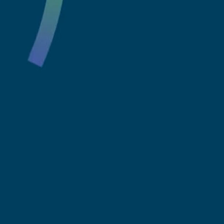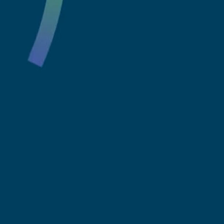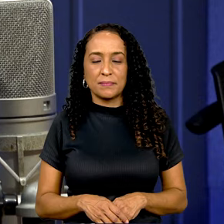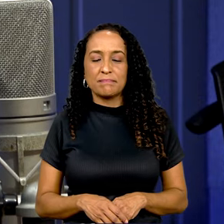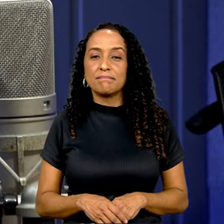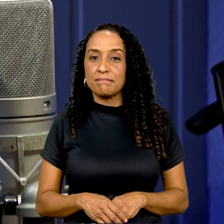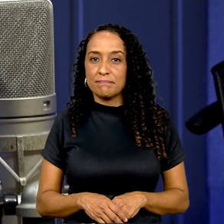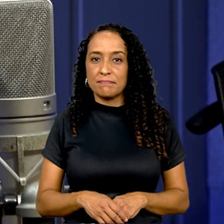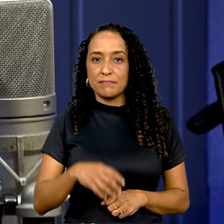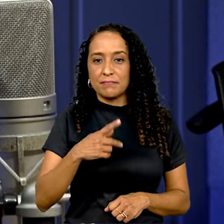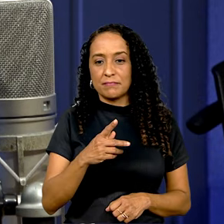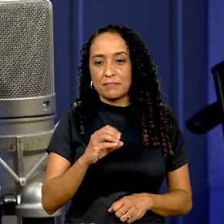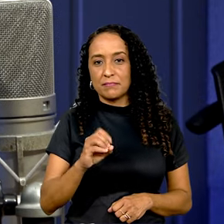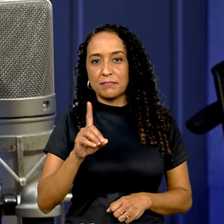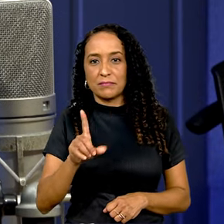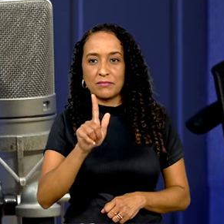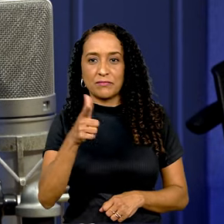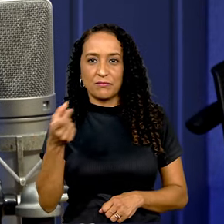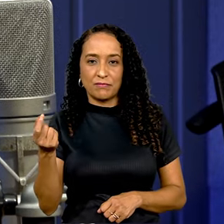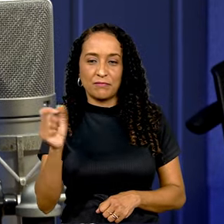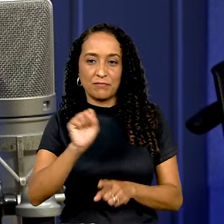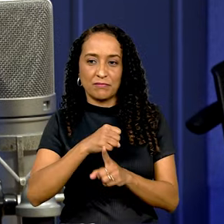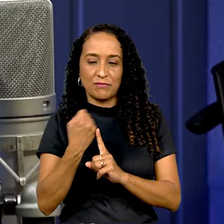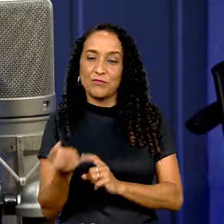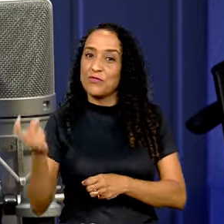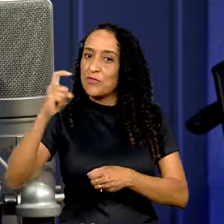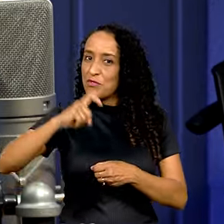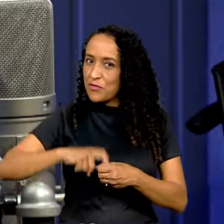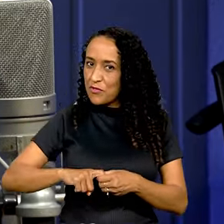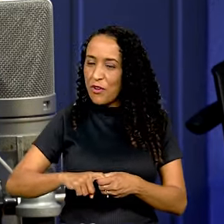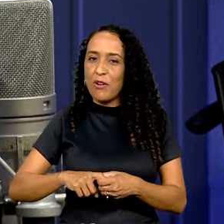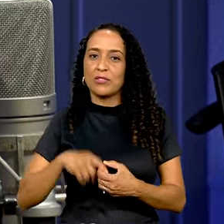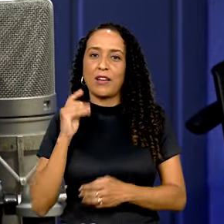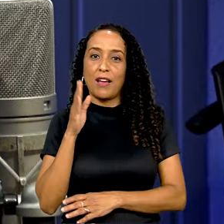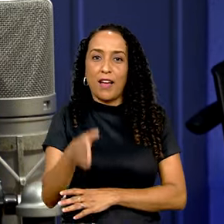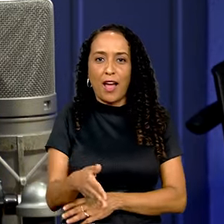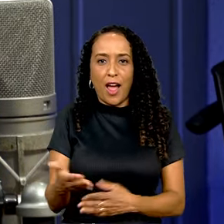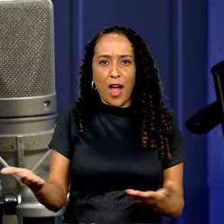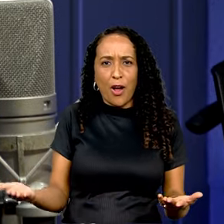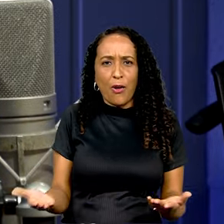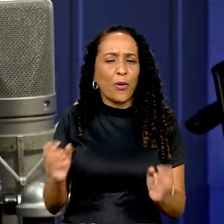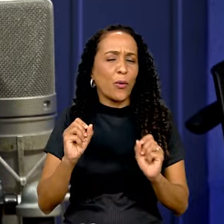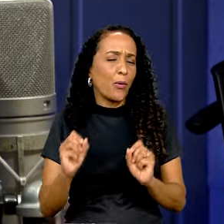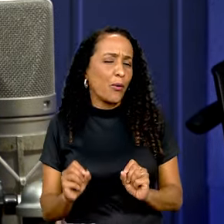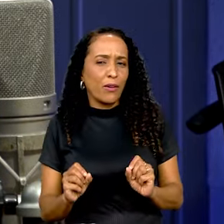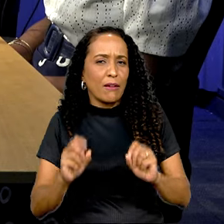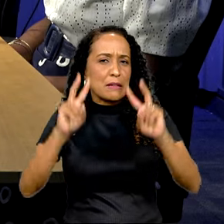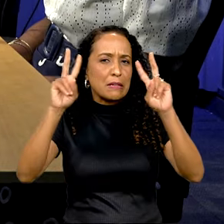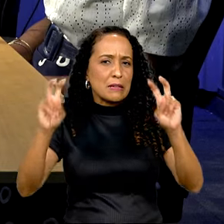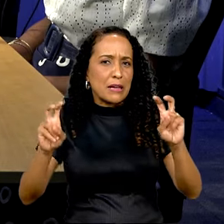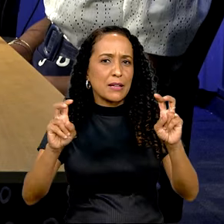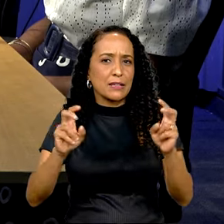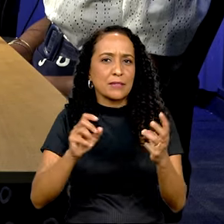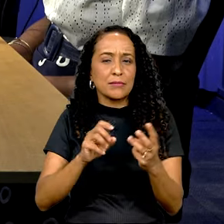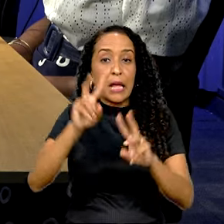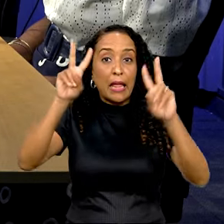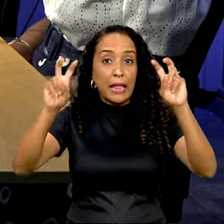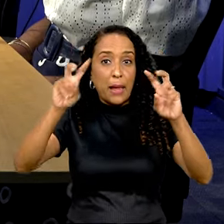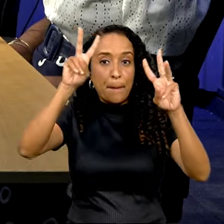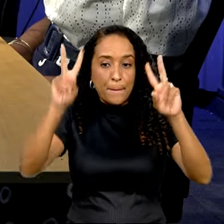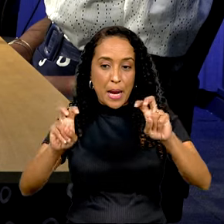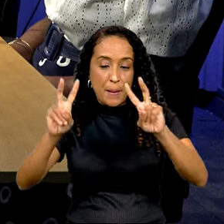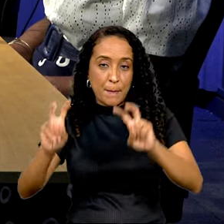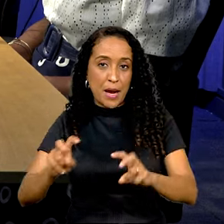pouco o pod G20 social está de volta e sem a rodeios quero agora entrar um pouco mais nos três temas